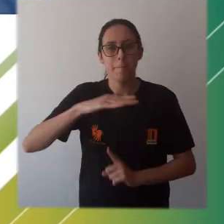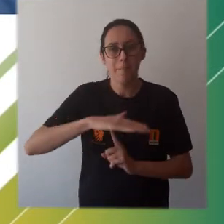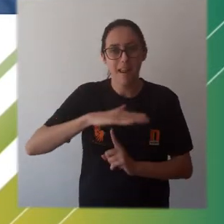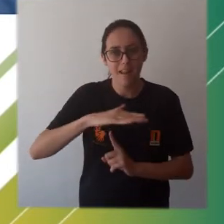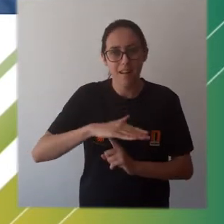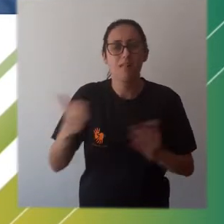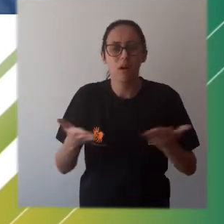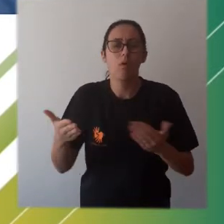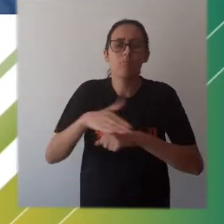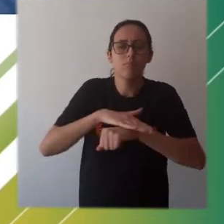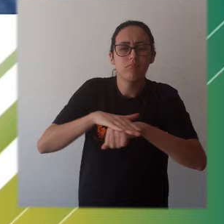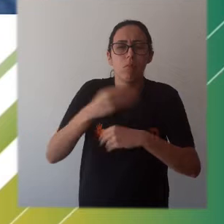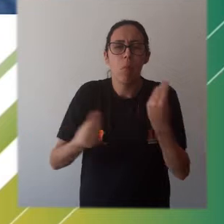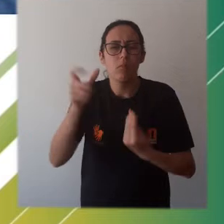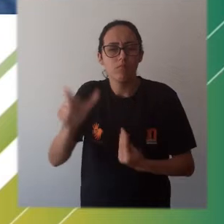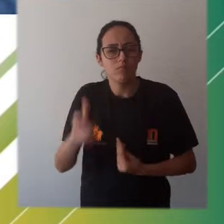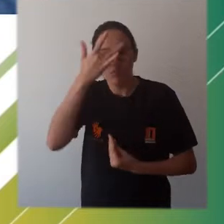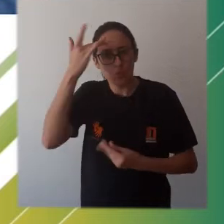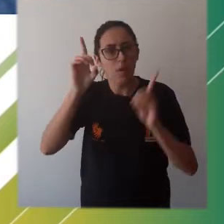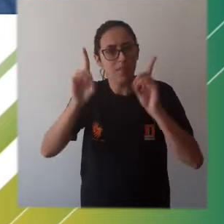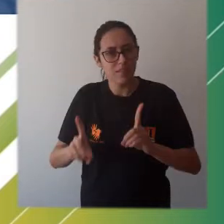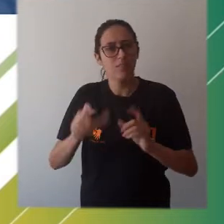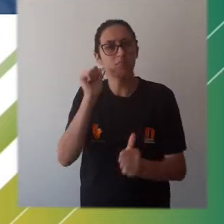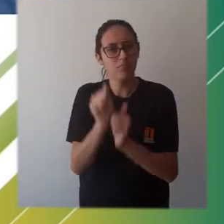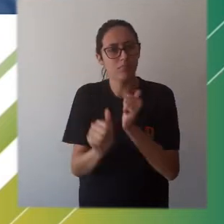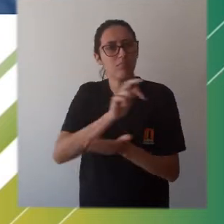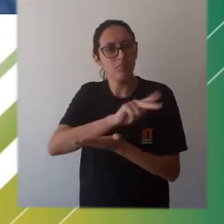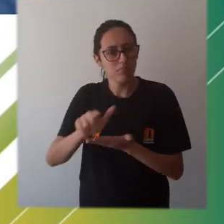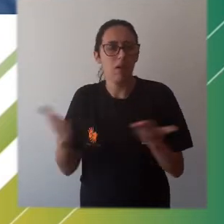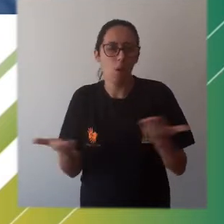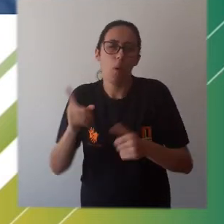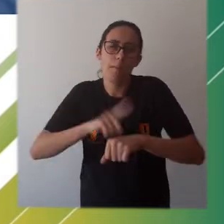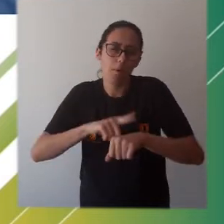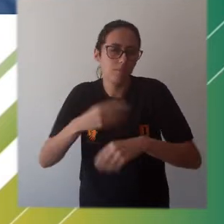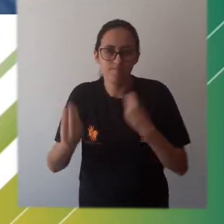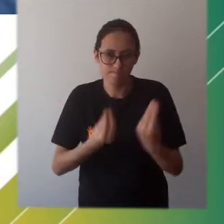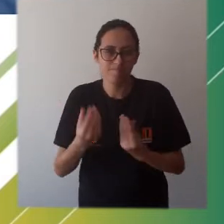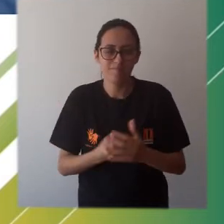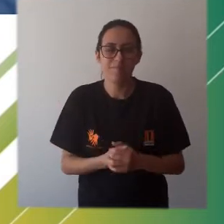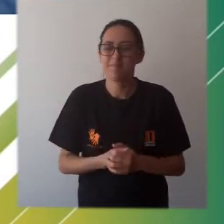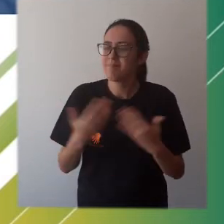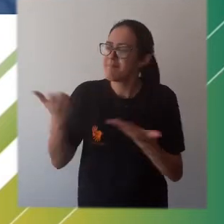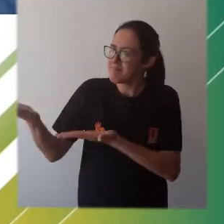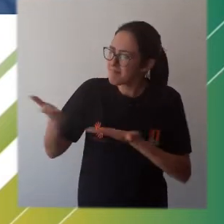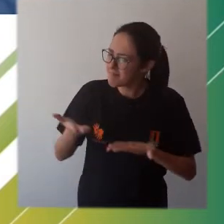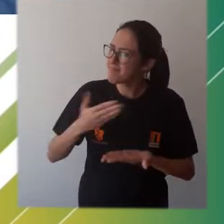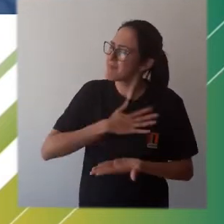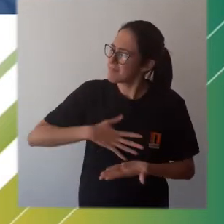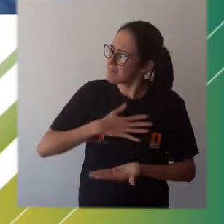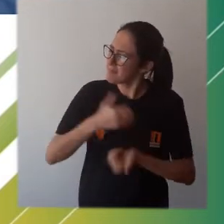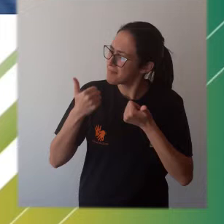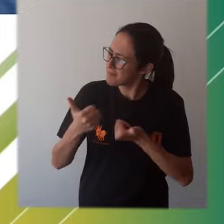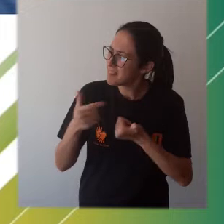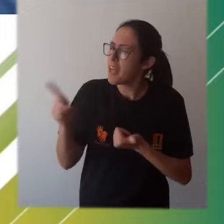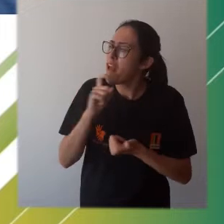Paraná, e a gente vai poder falar bastante do paradesporto e também bastante sobre esse momento que a gente está vivendo. Prazer ter você aqui. Como